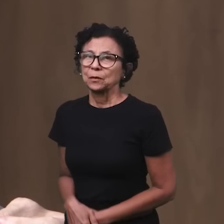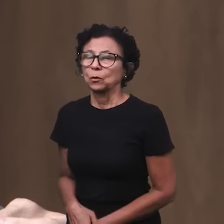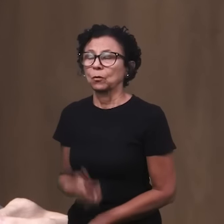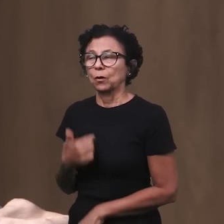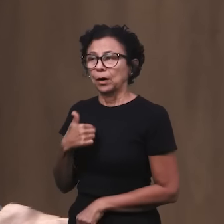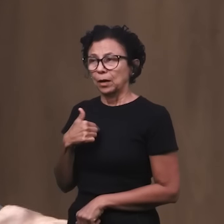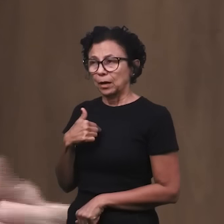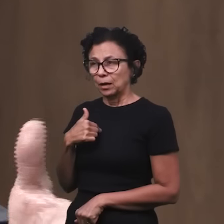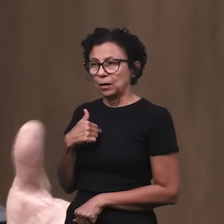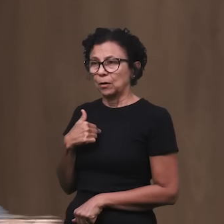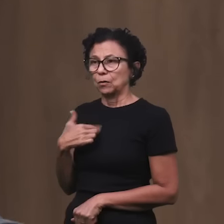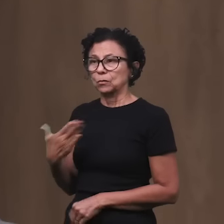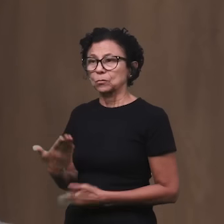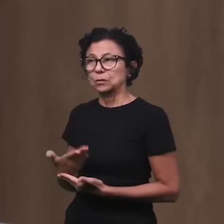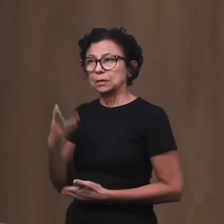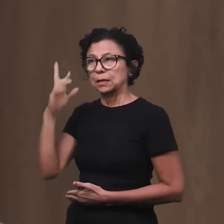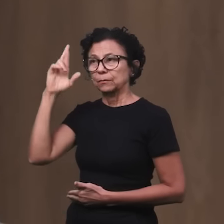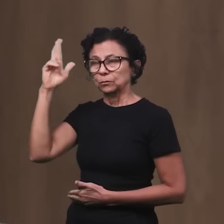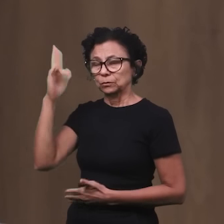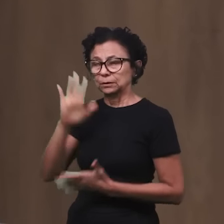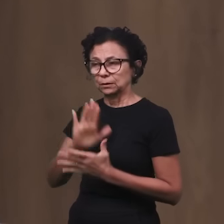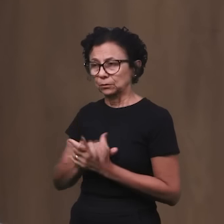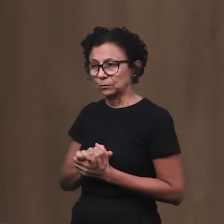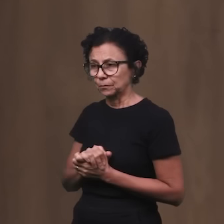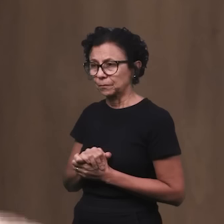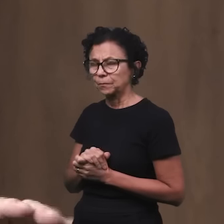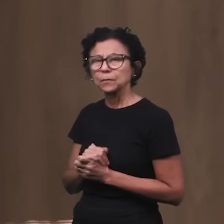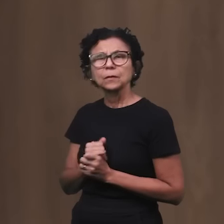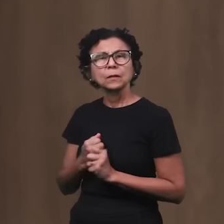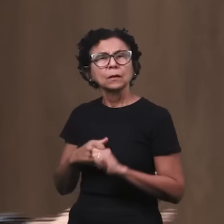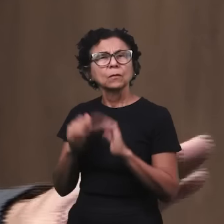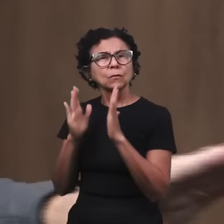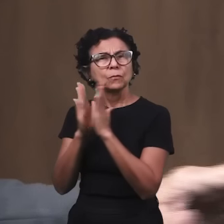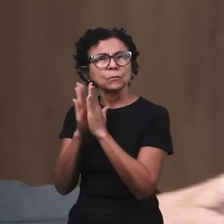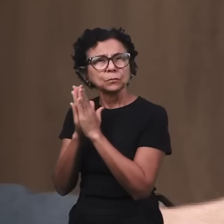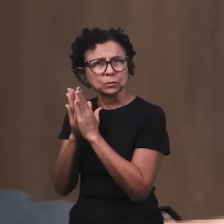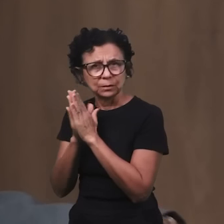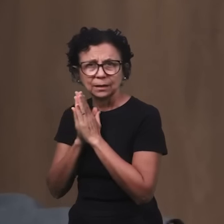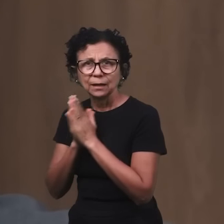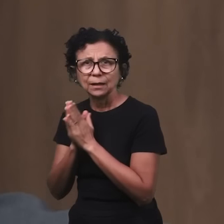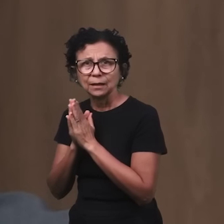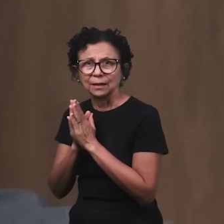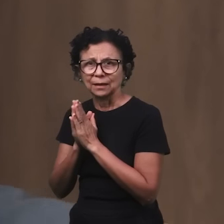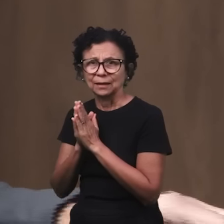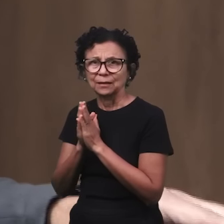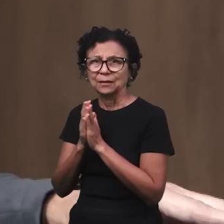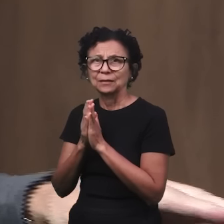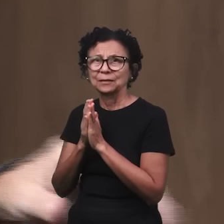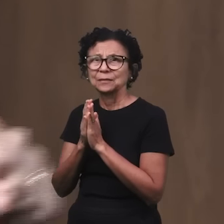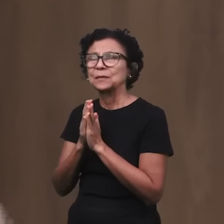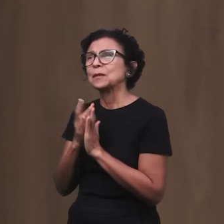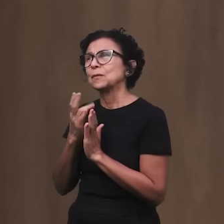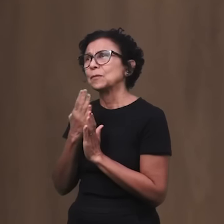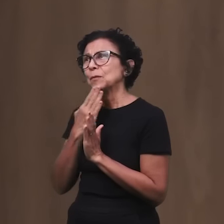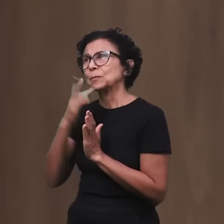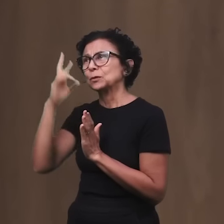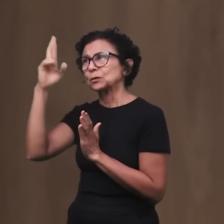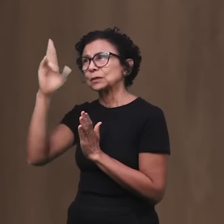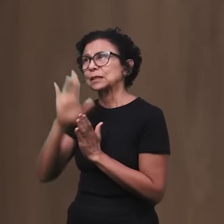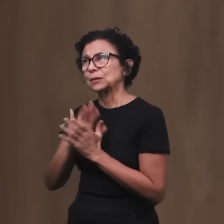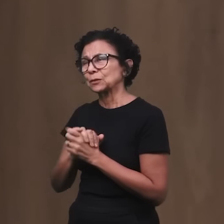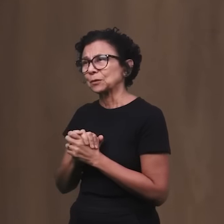Senhor. Vamos fazer, vou fazer uma oração. E o Senhor vai contribuir para você não ter mais que subir aqui de